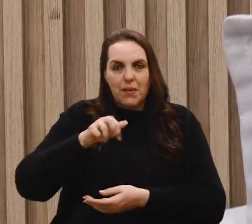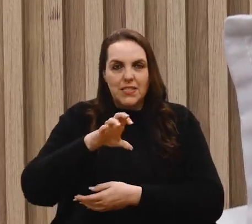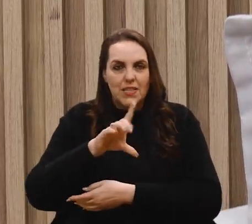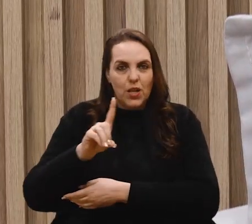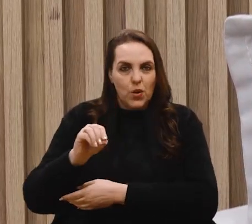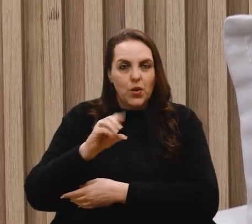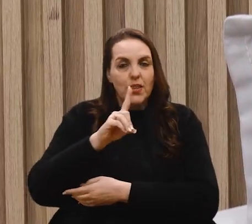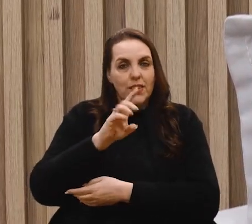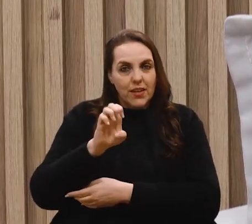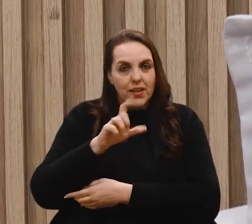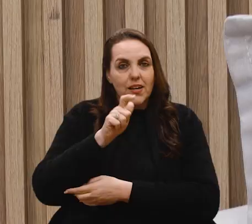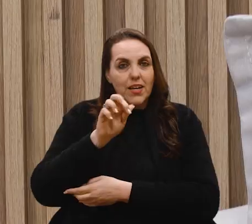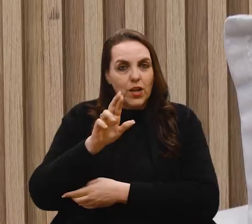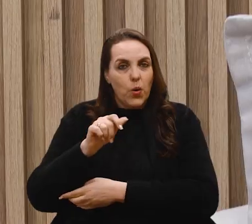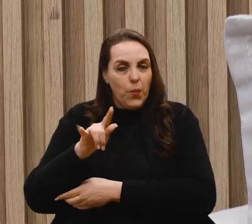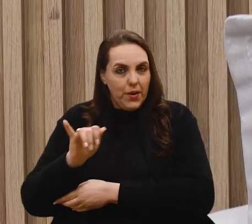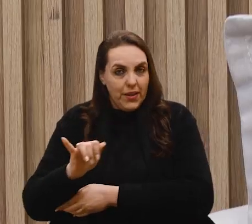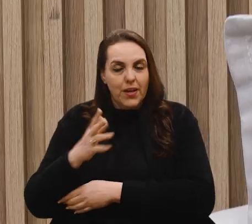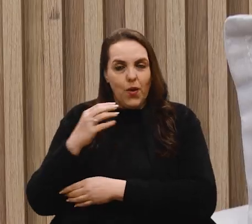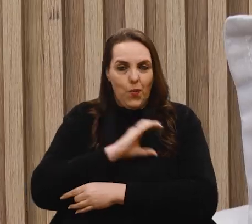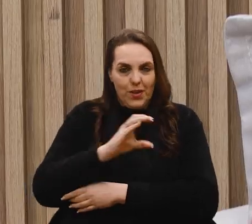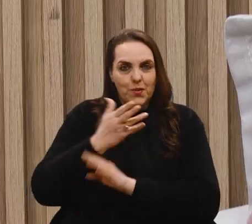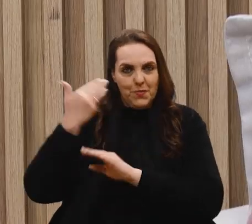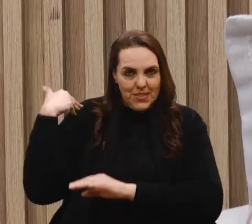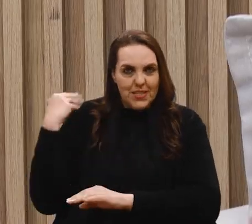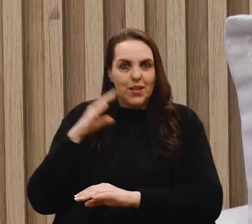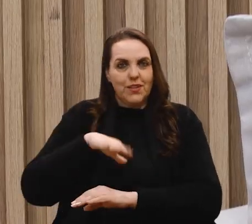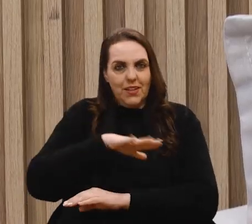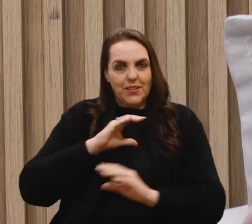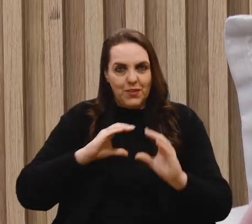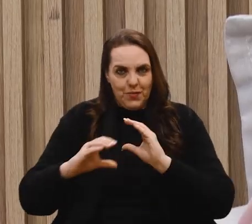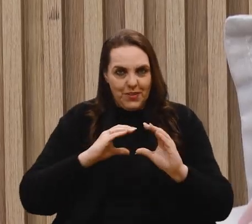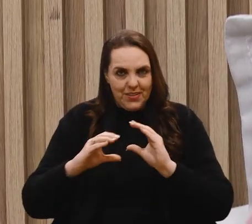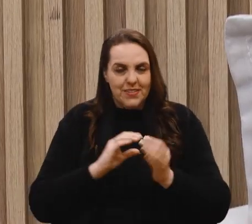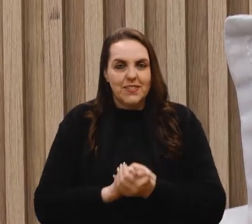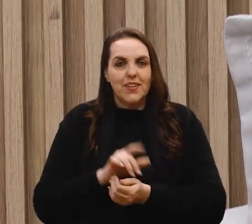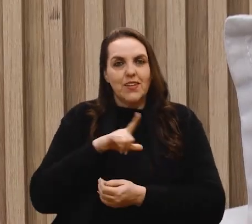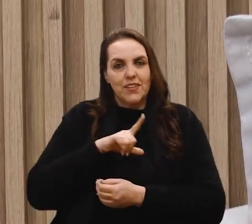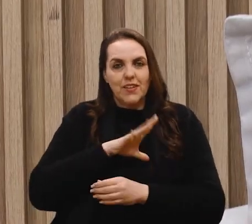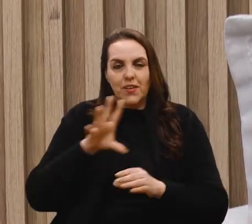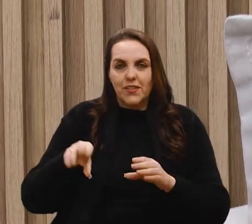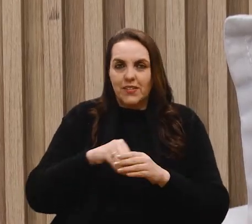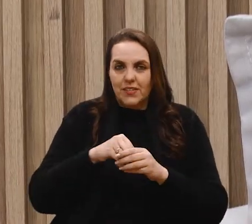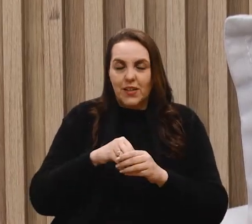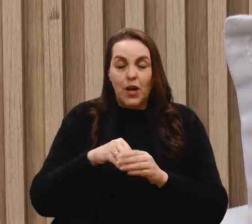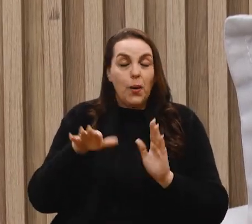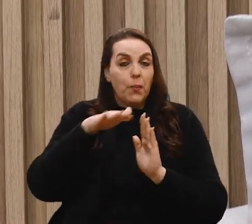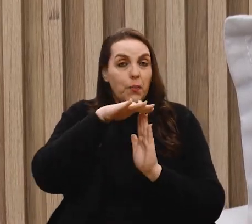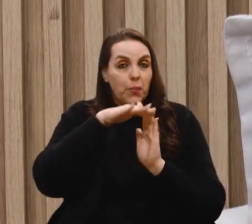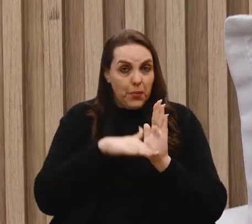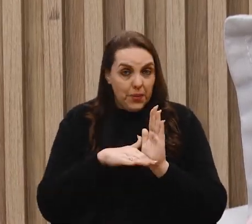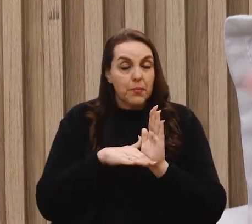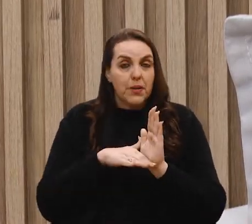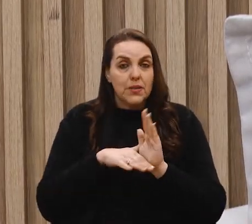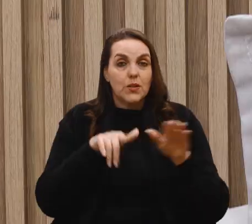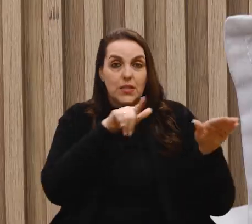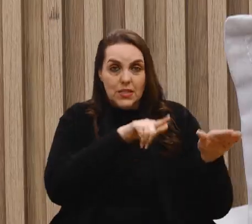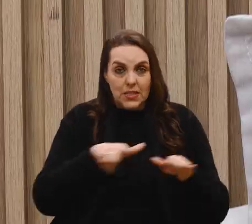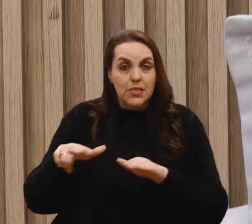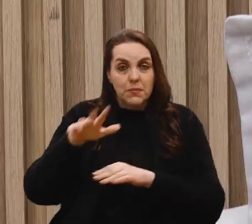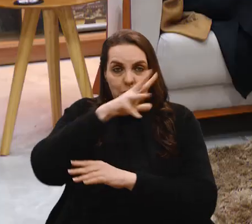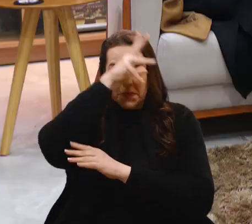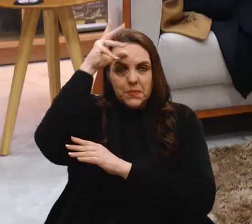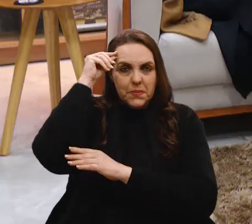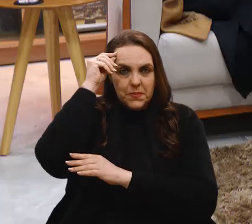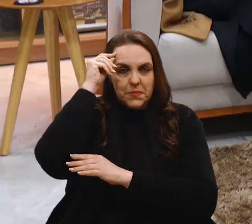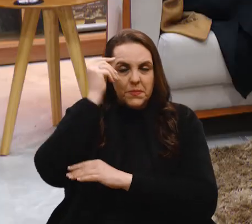nosso coordenador aqui da comunicação, né? Está sendo feito dentro da programação da Semana